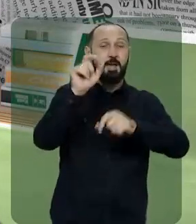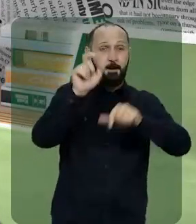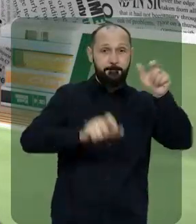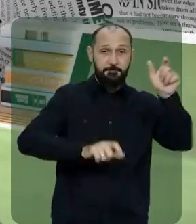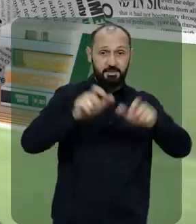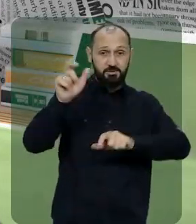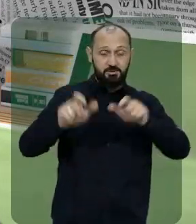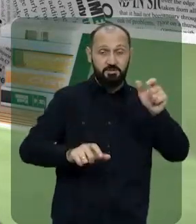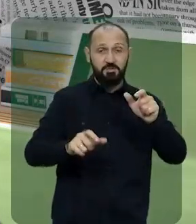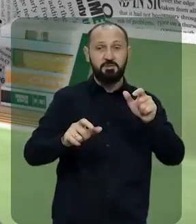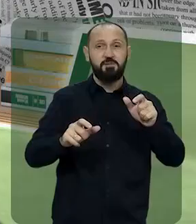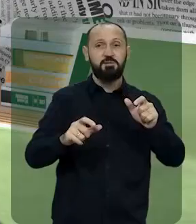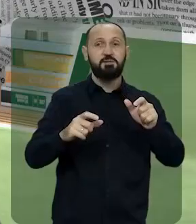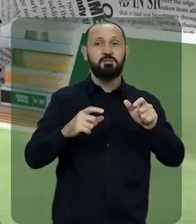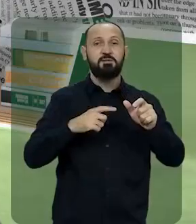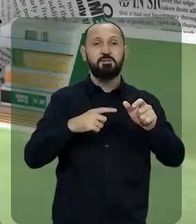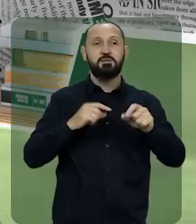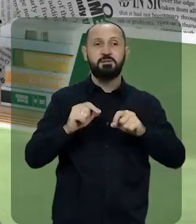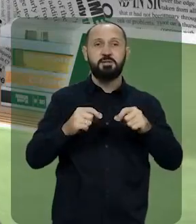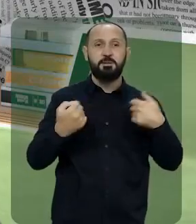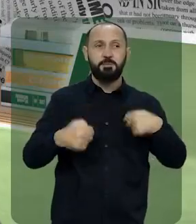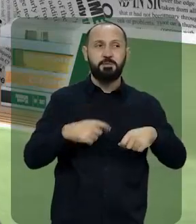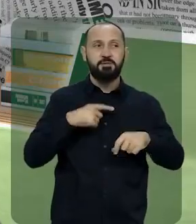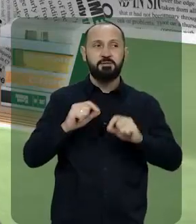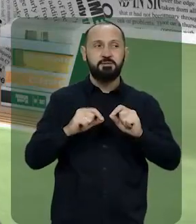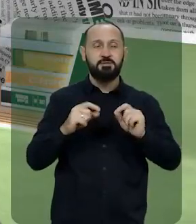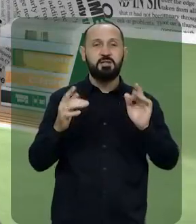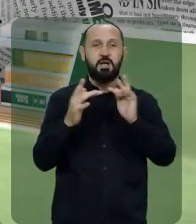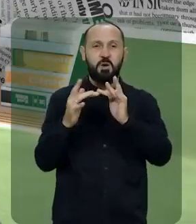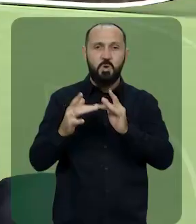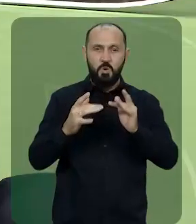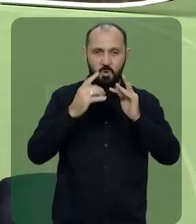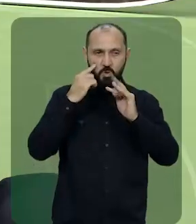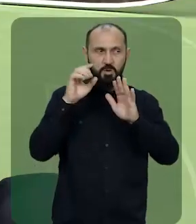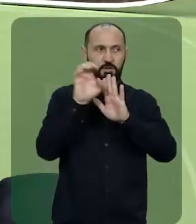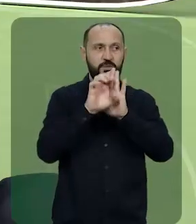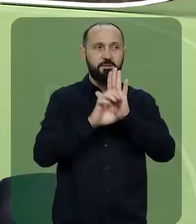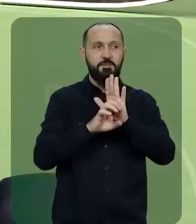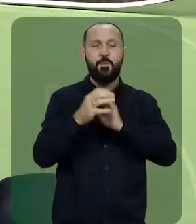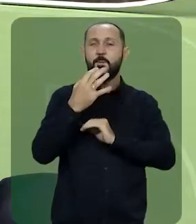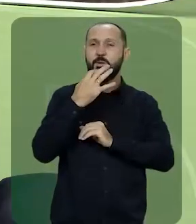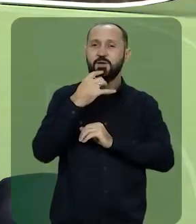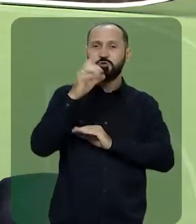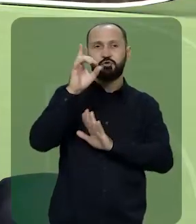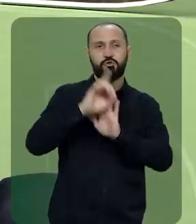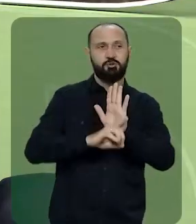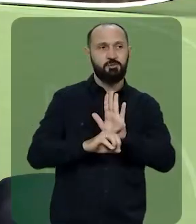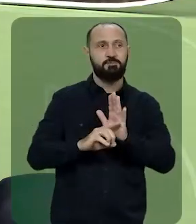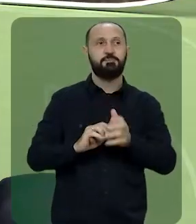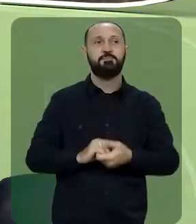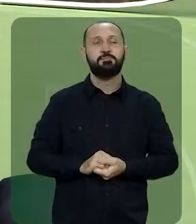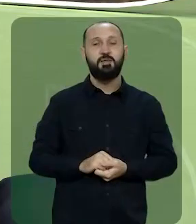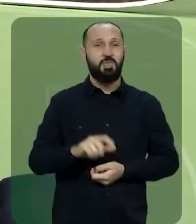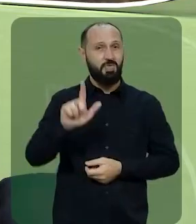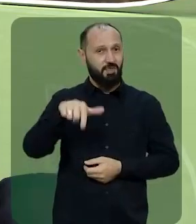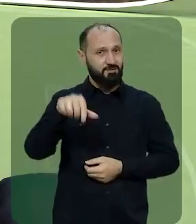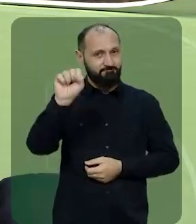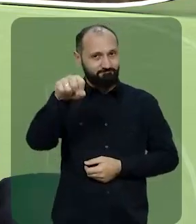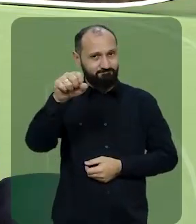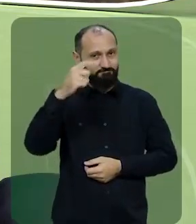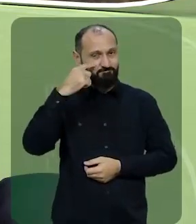né? Então parece que não é significativo, mas é muito significativa essa mudança. E é importante então reforçar que as pessoas,